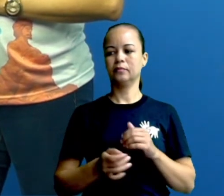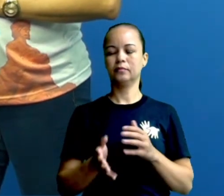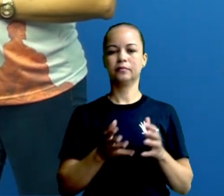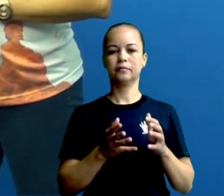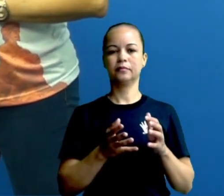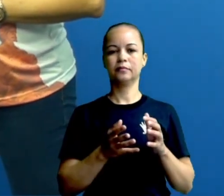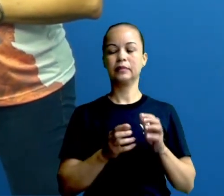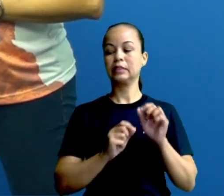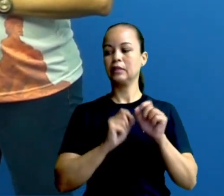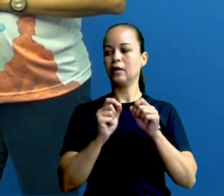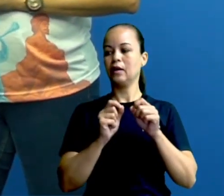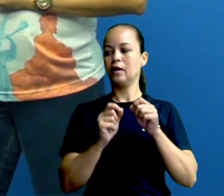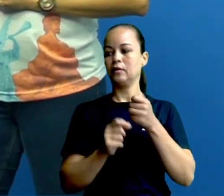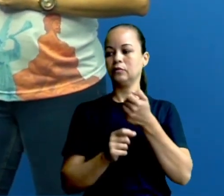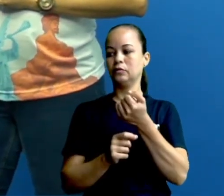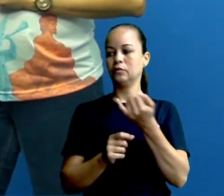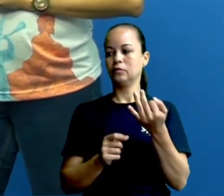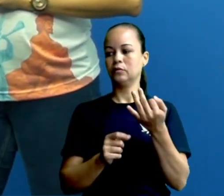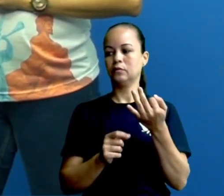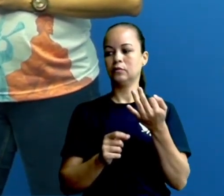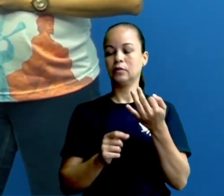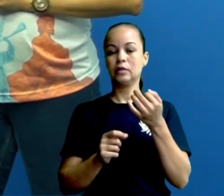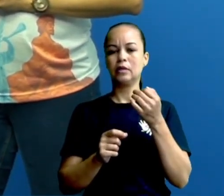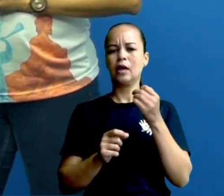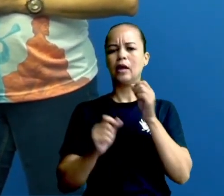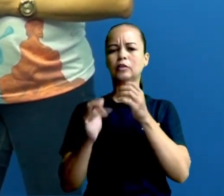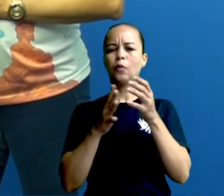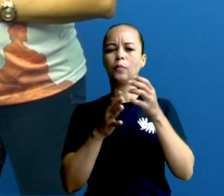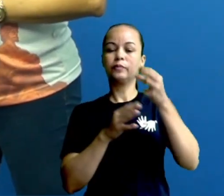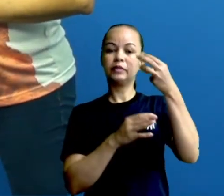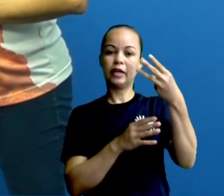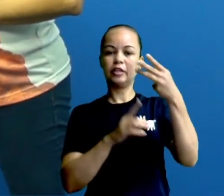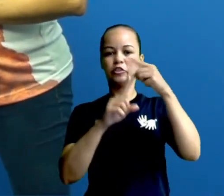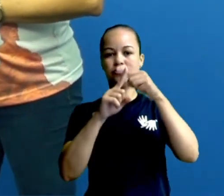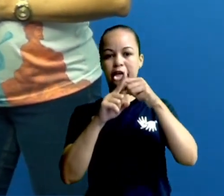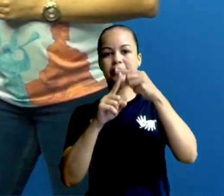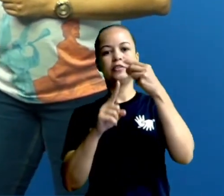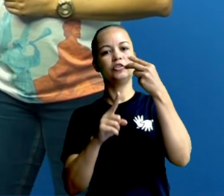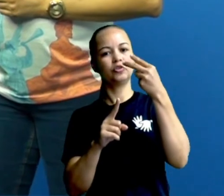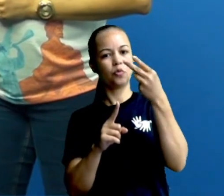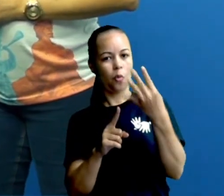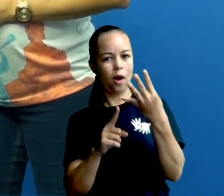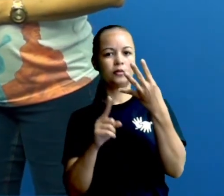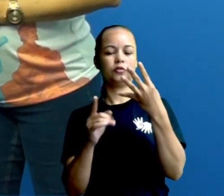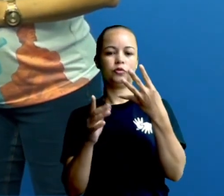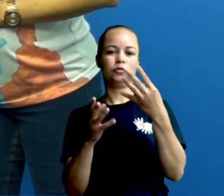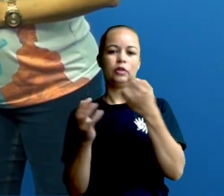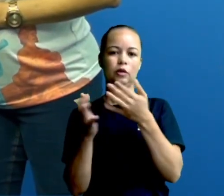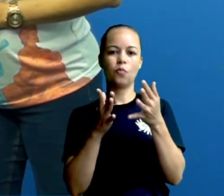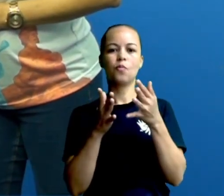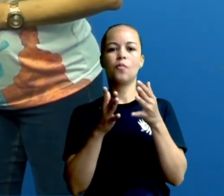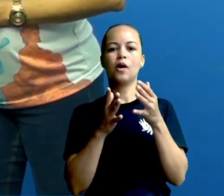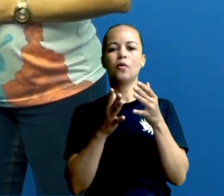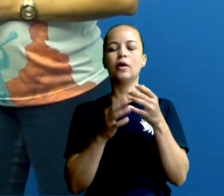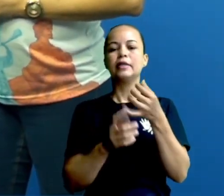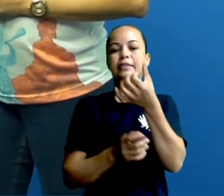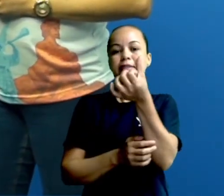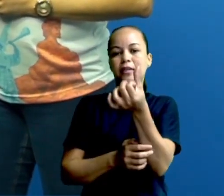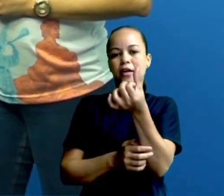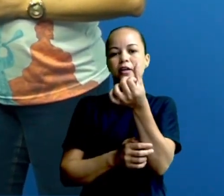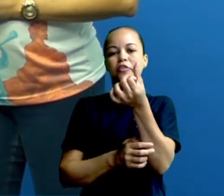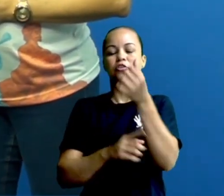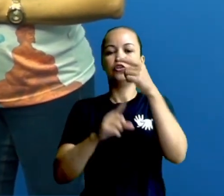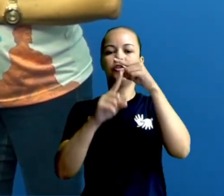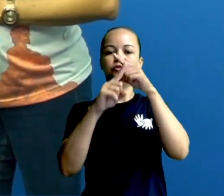vezes 4, mais 3 vezes 2. Tá? Ou aqui, ó, novamente, ó. 6